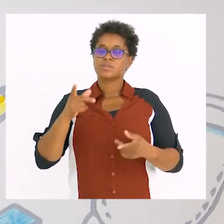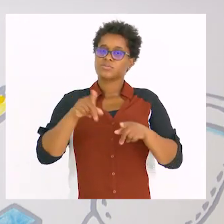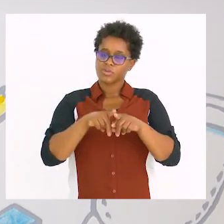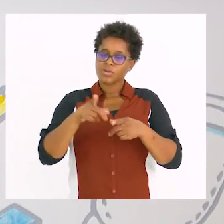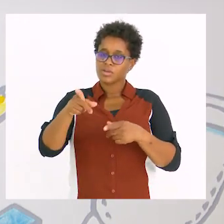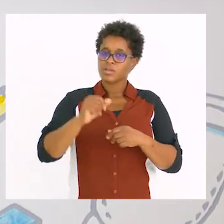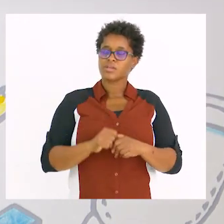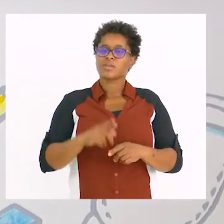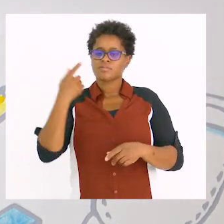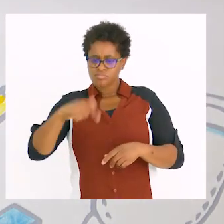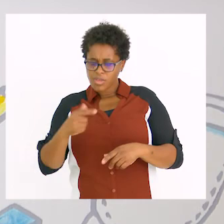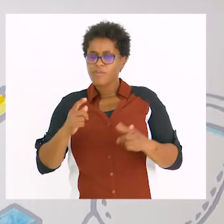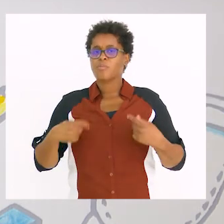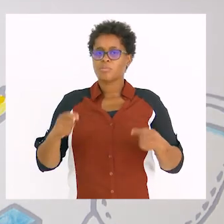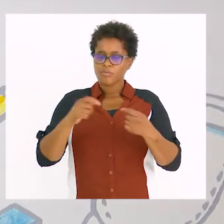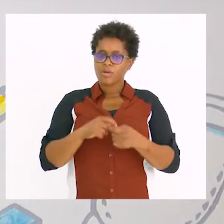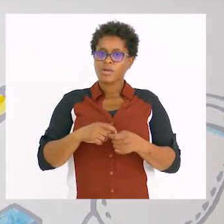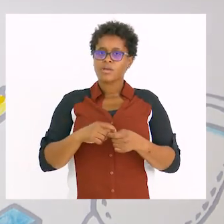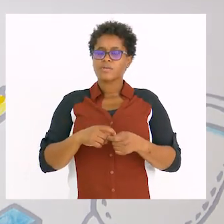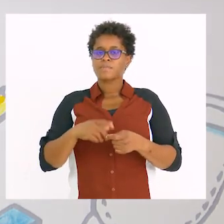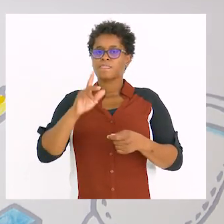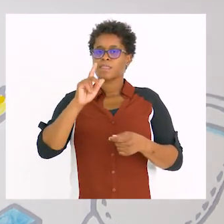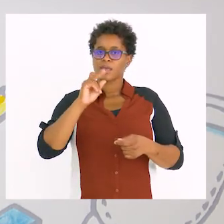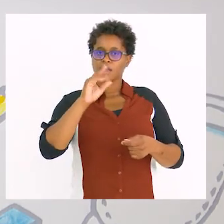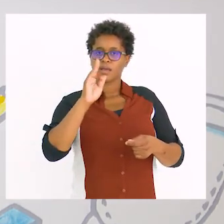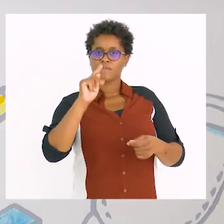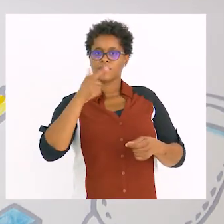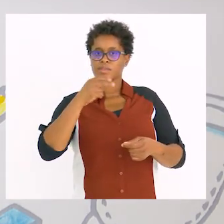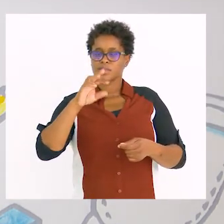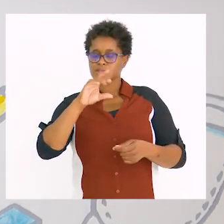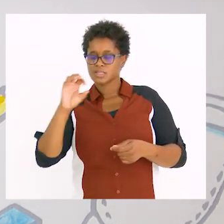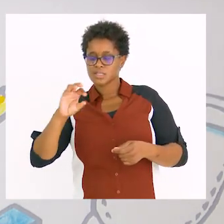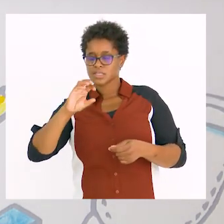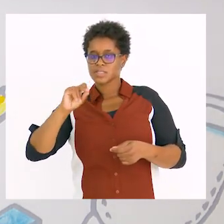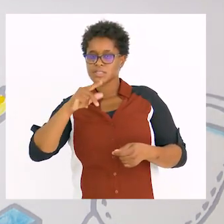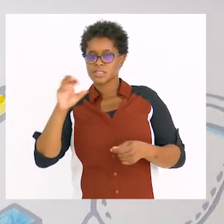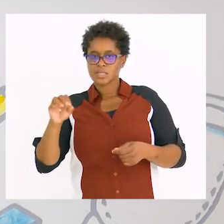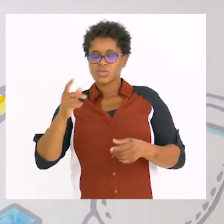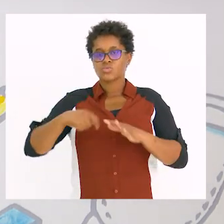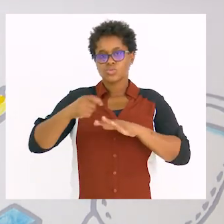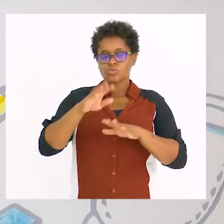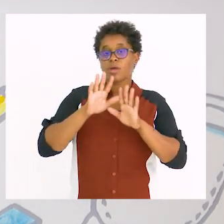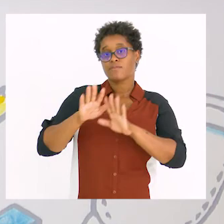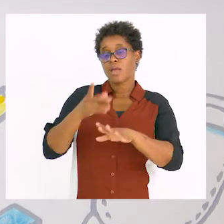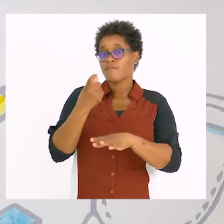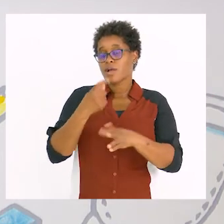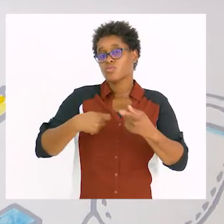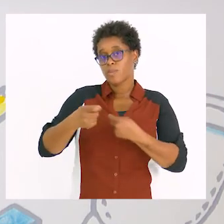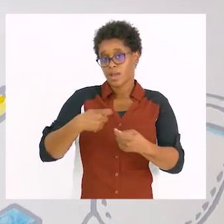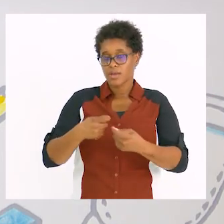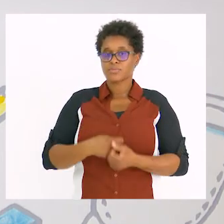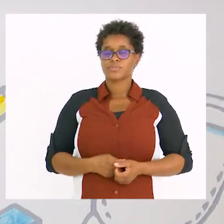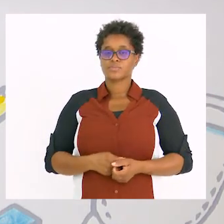que deve promover a afetação dos recursos para evitar as falhas do